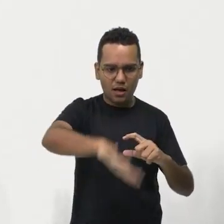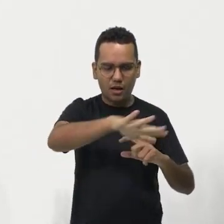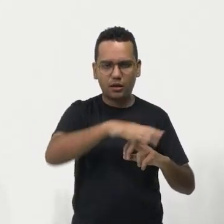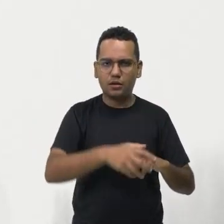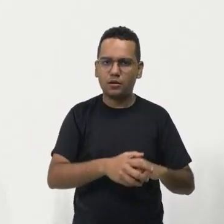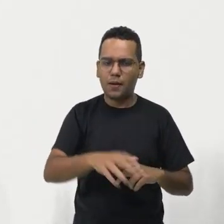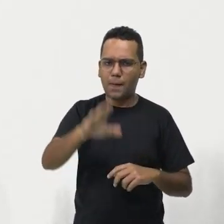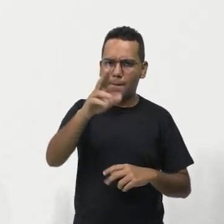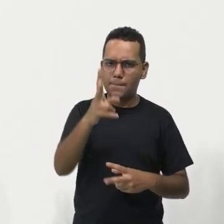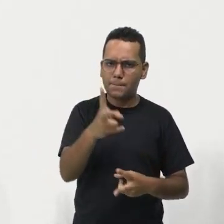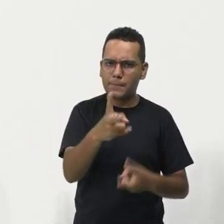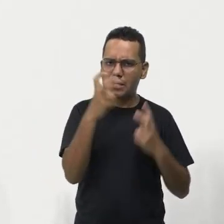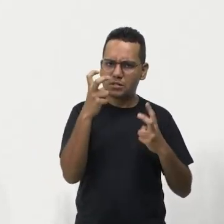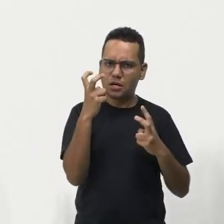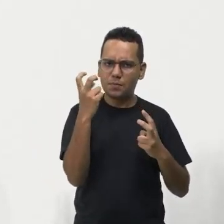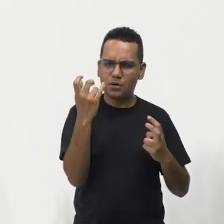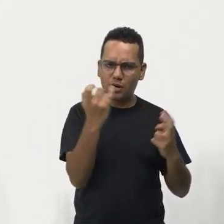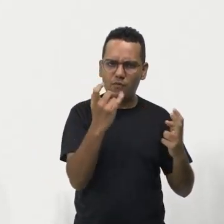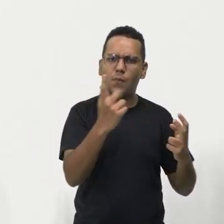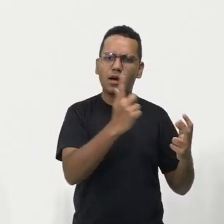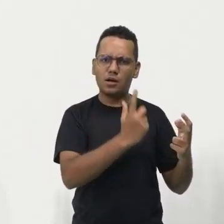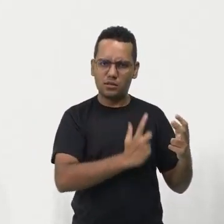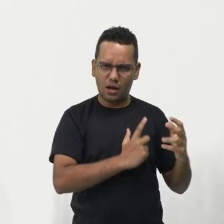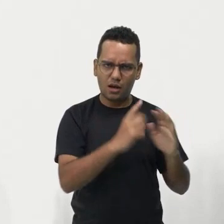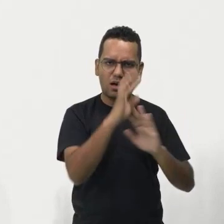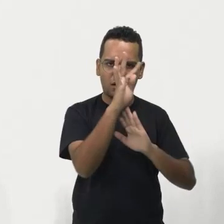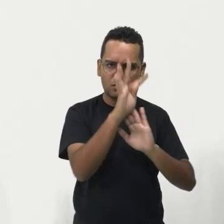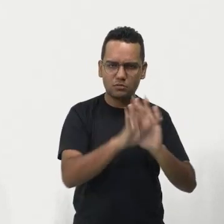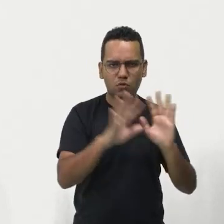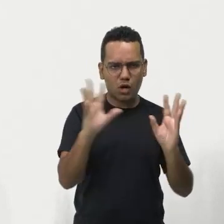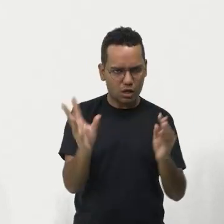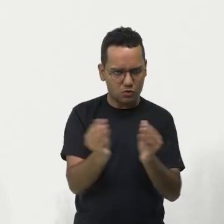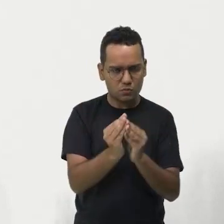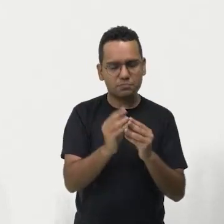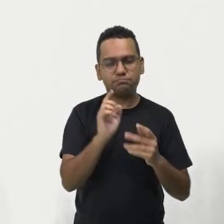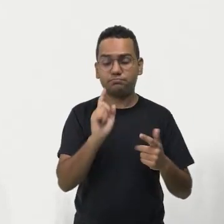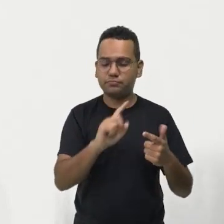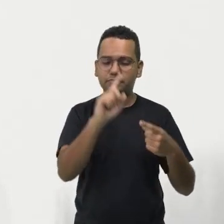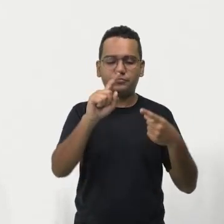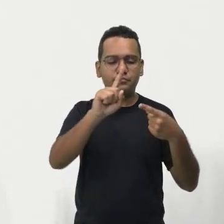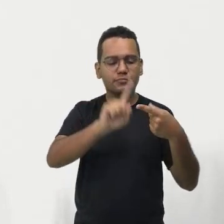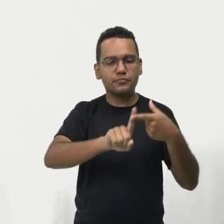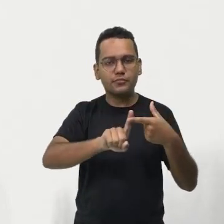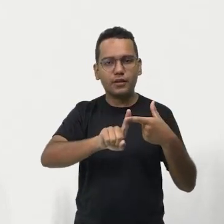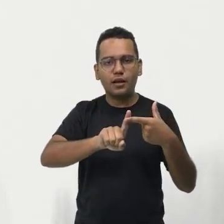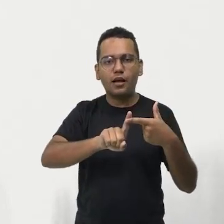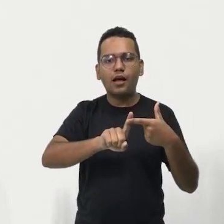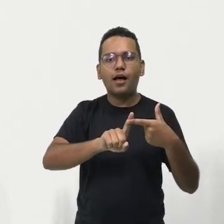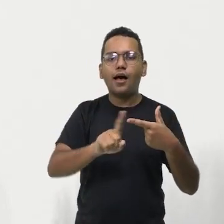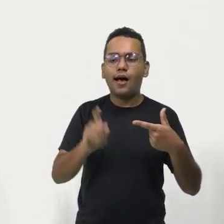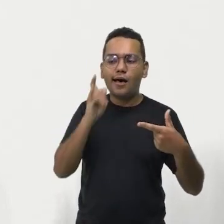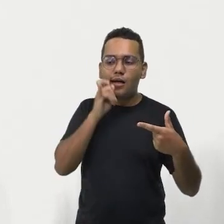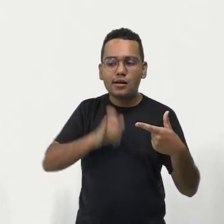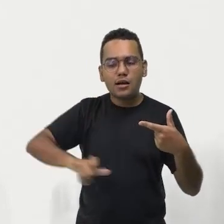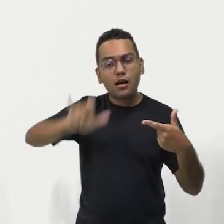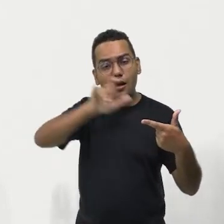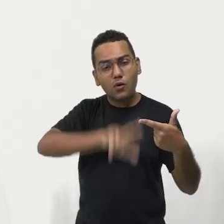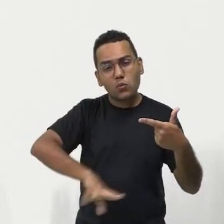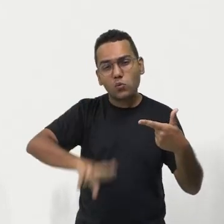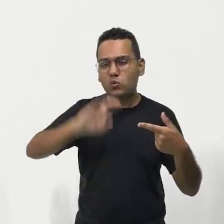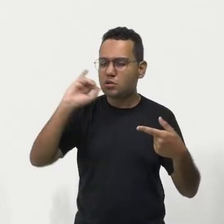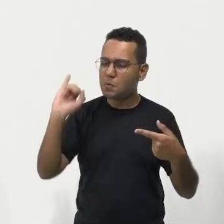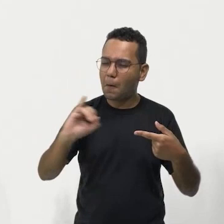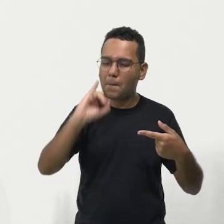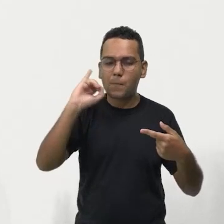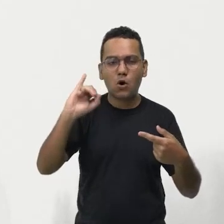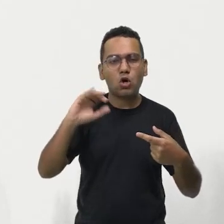Observem que essa informação aparece no nosso resumo. A eletricidade é essencial para o